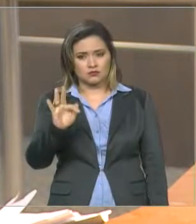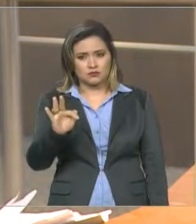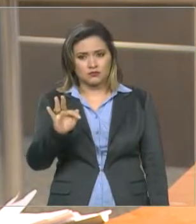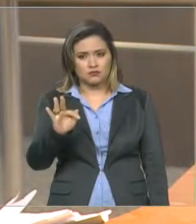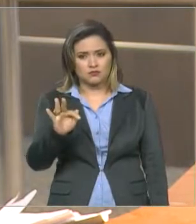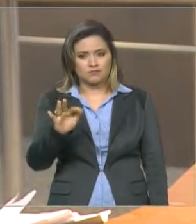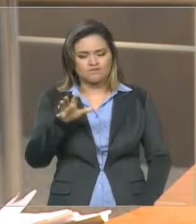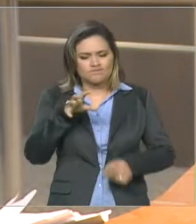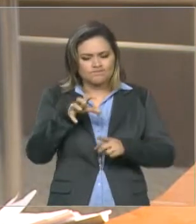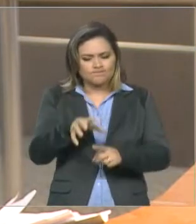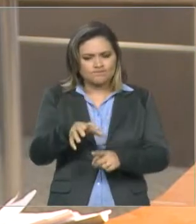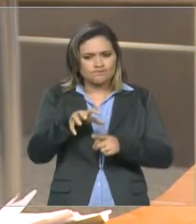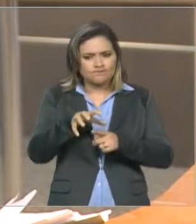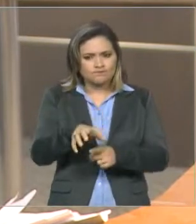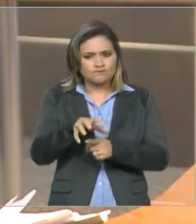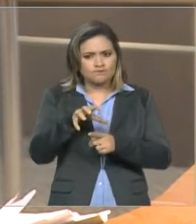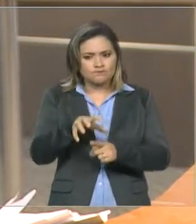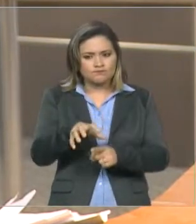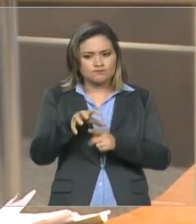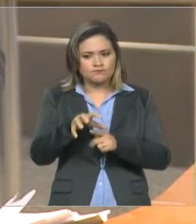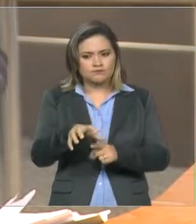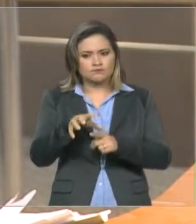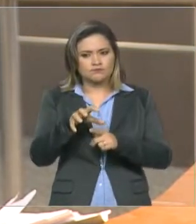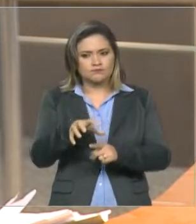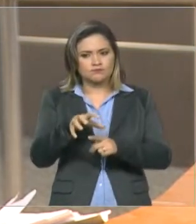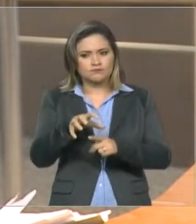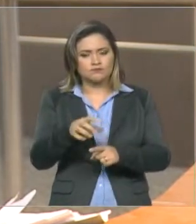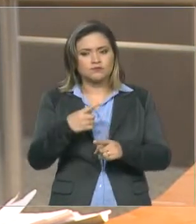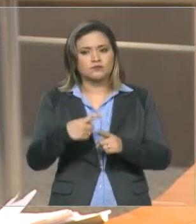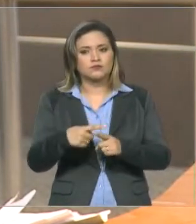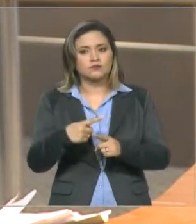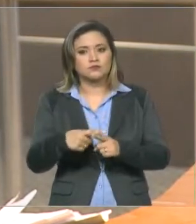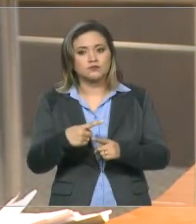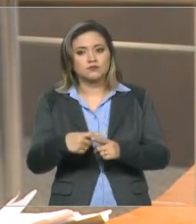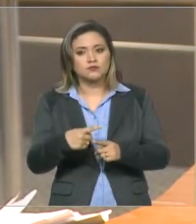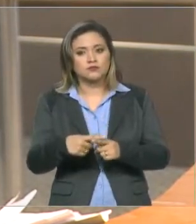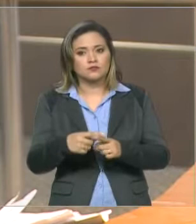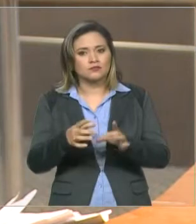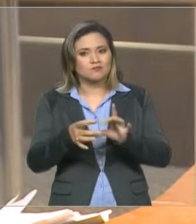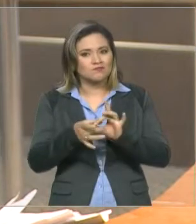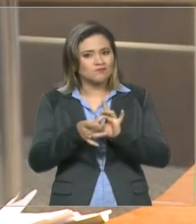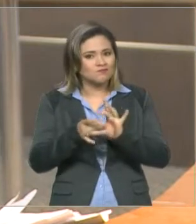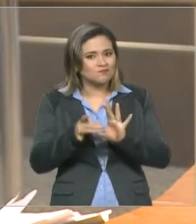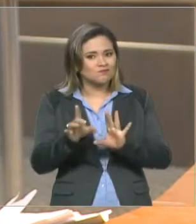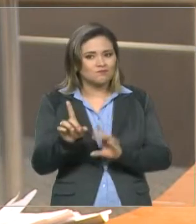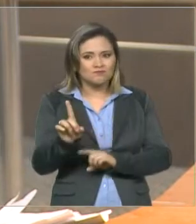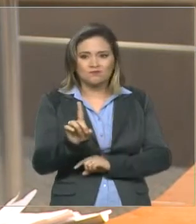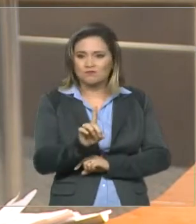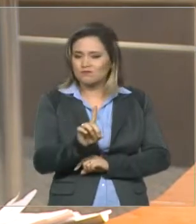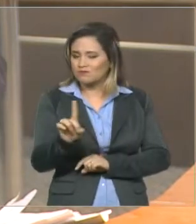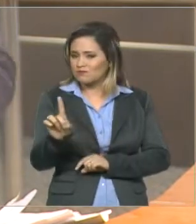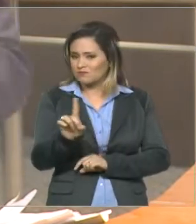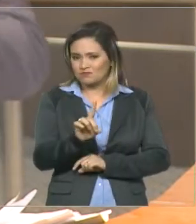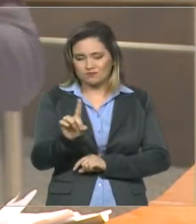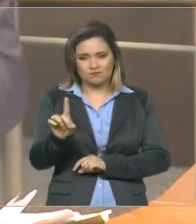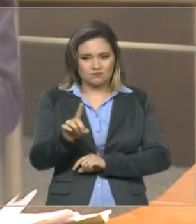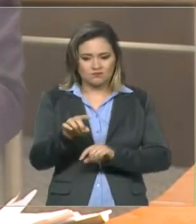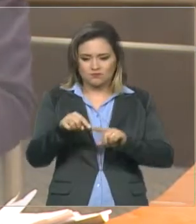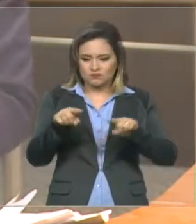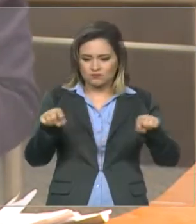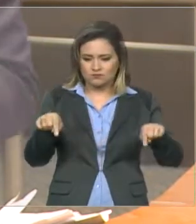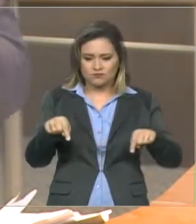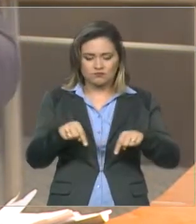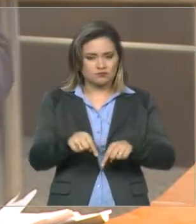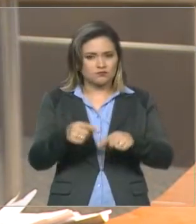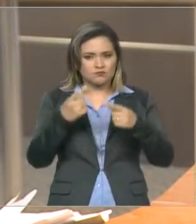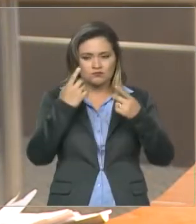chantageou para que o teatro não fosse aberto para esta comissão, o que é um verdadeiro absurdo e um